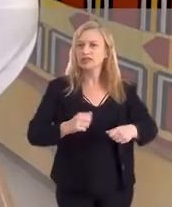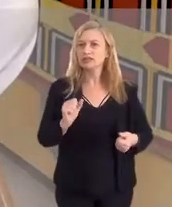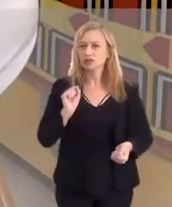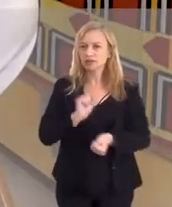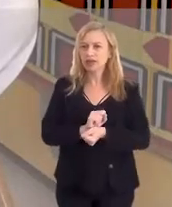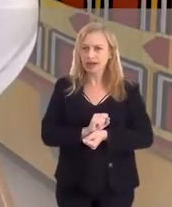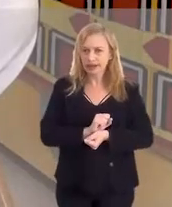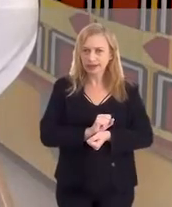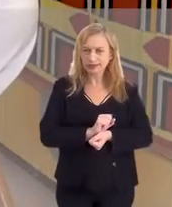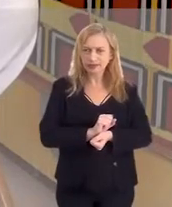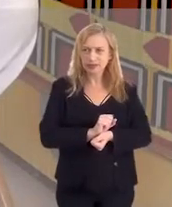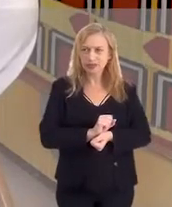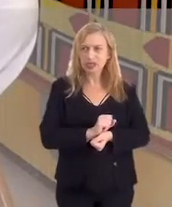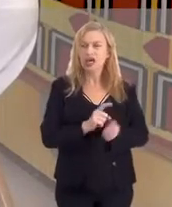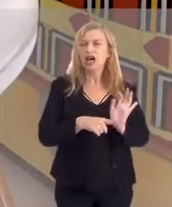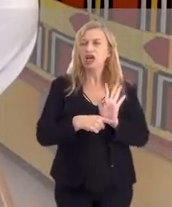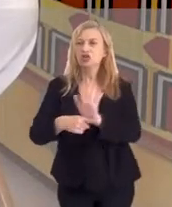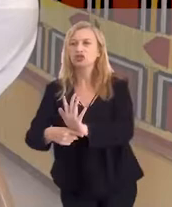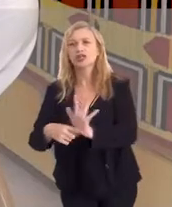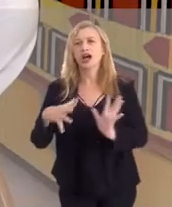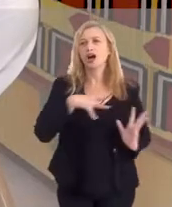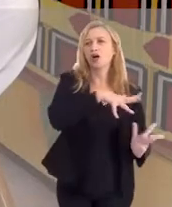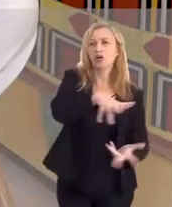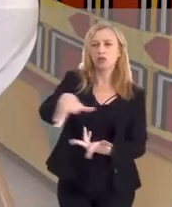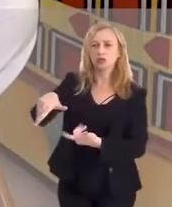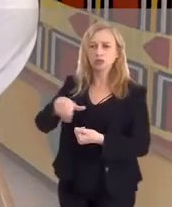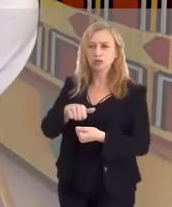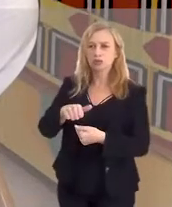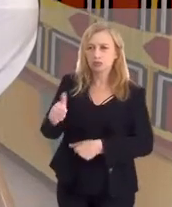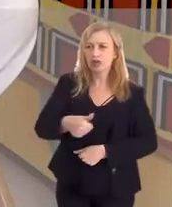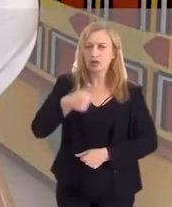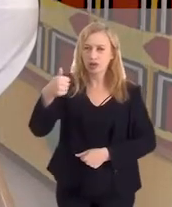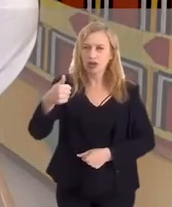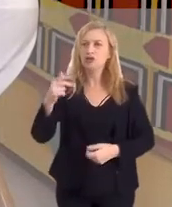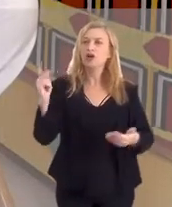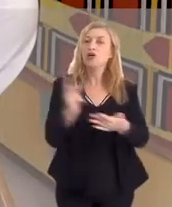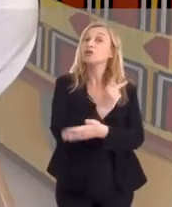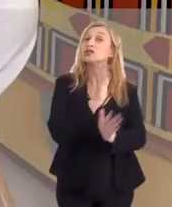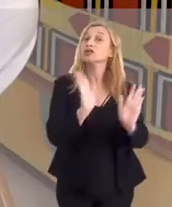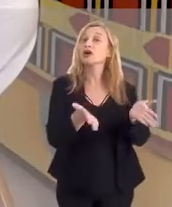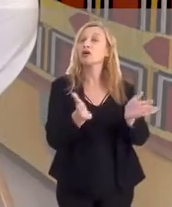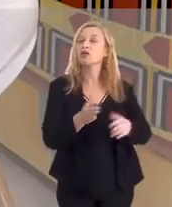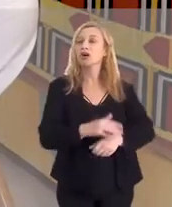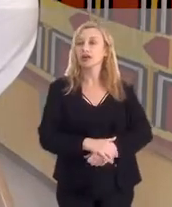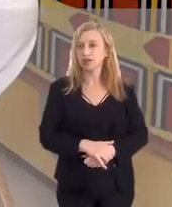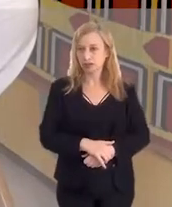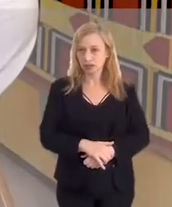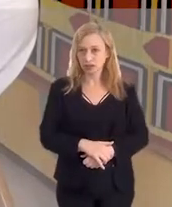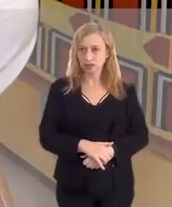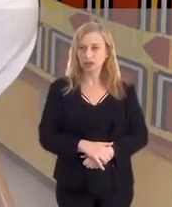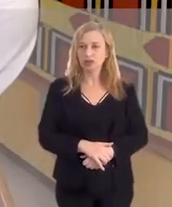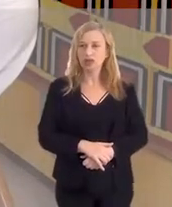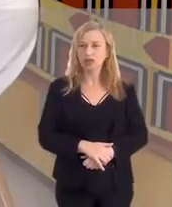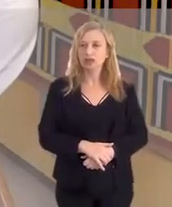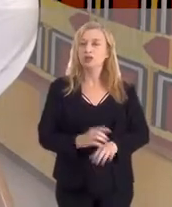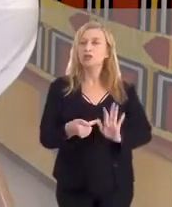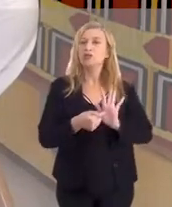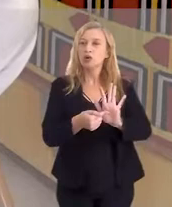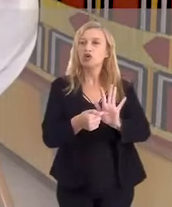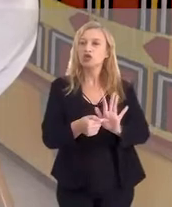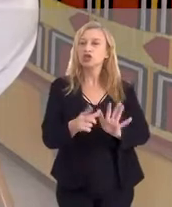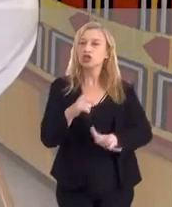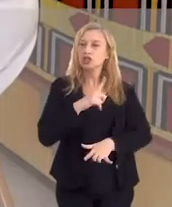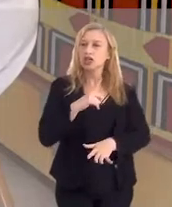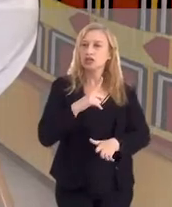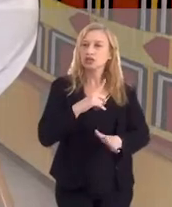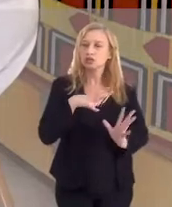que pararmos, ajudar o planeta a respirar melhor. Foi o que aconteceu agora, essa vinda do... essa